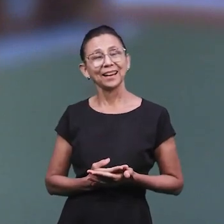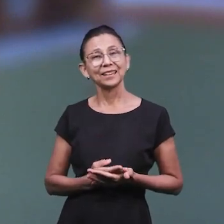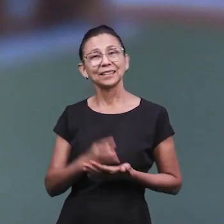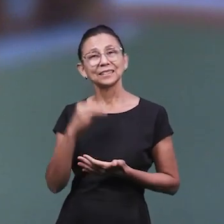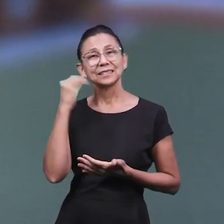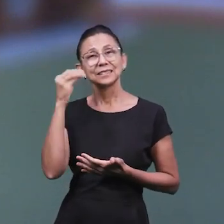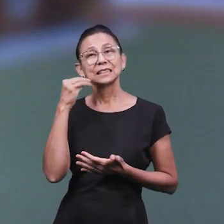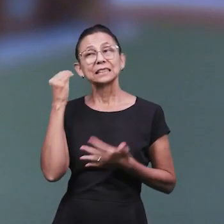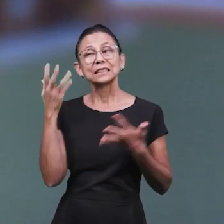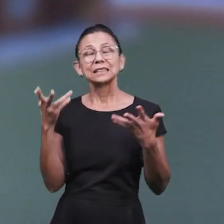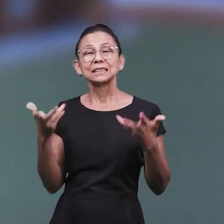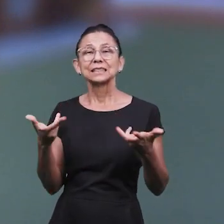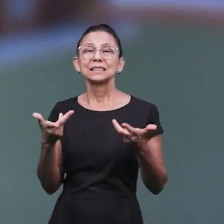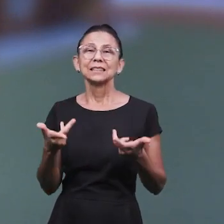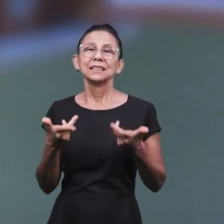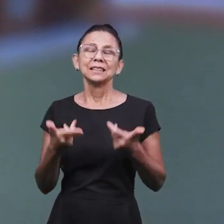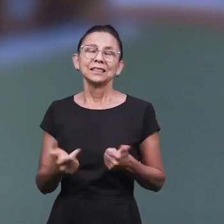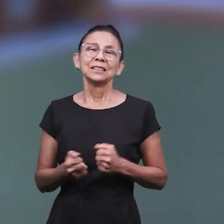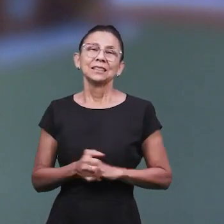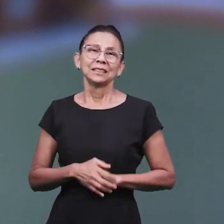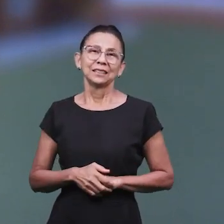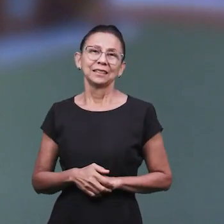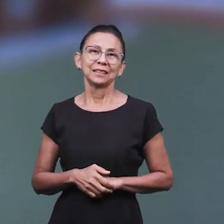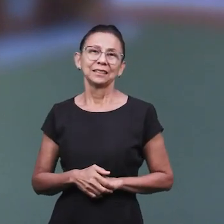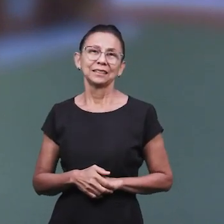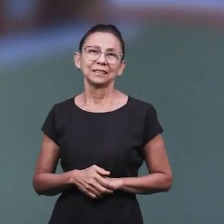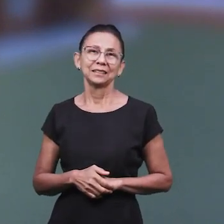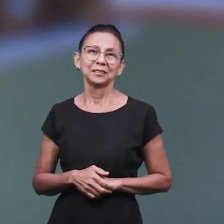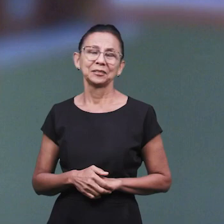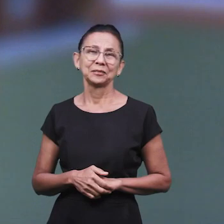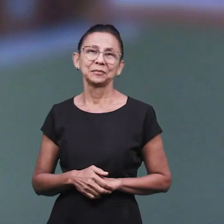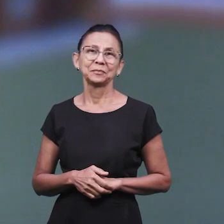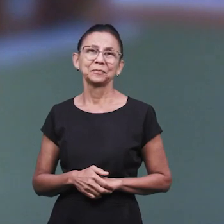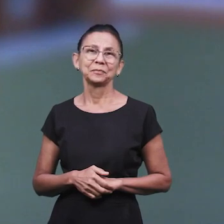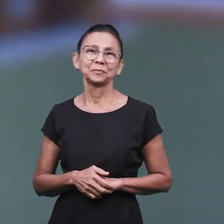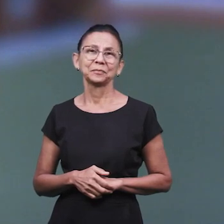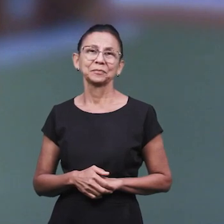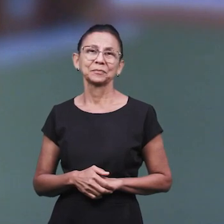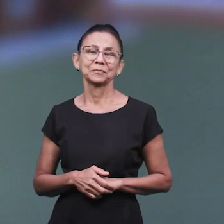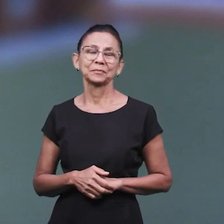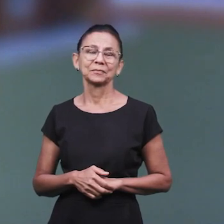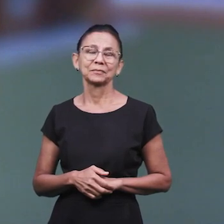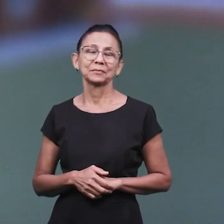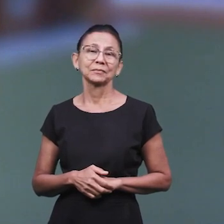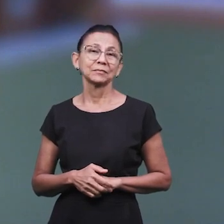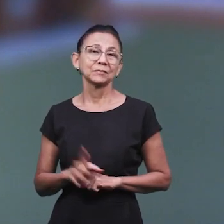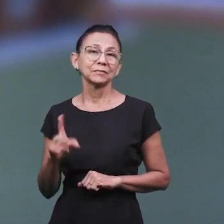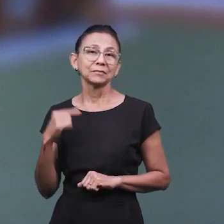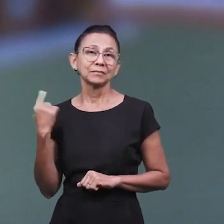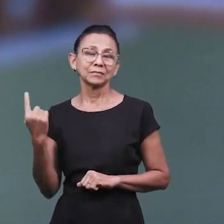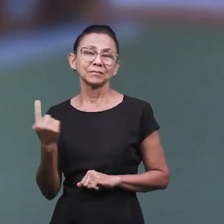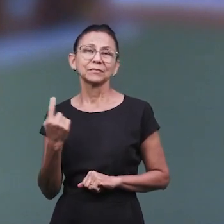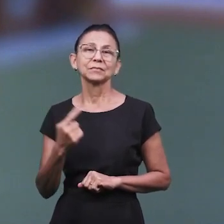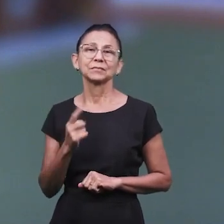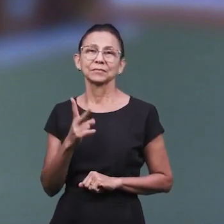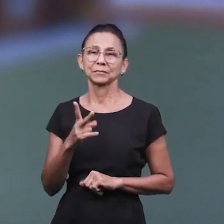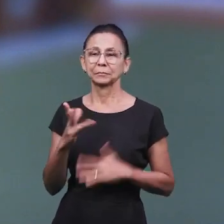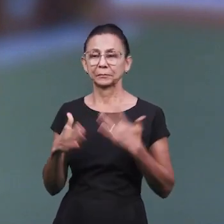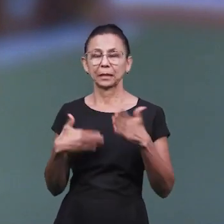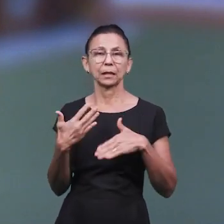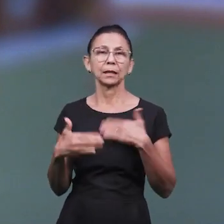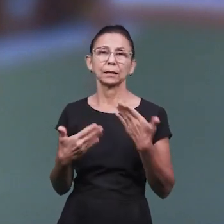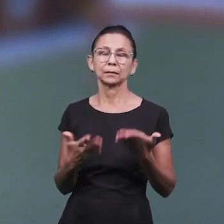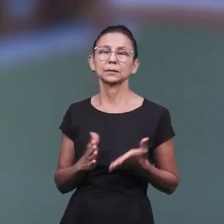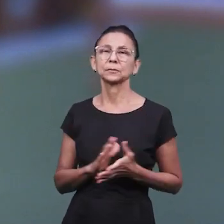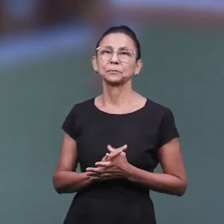experiência maravilhosa que todos nós temos vivido. E que todos nós possamos estar nessa posição de